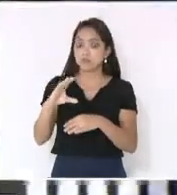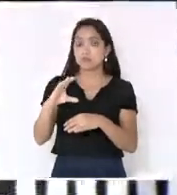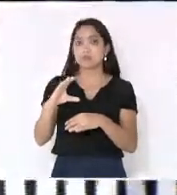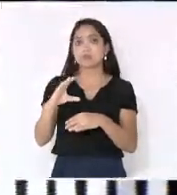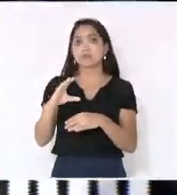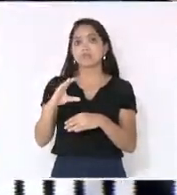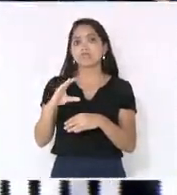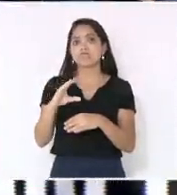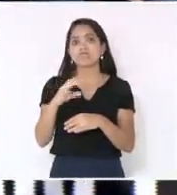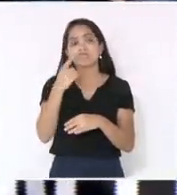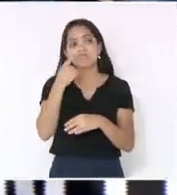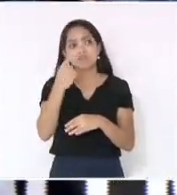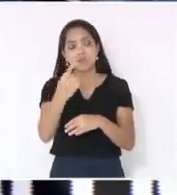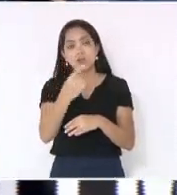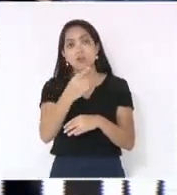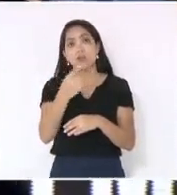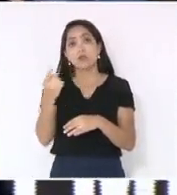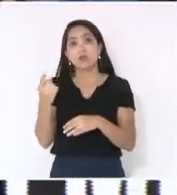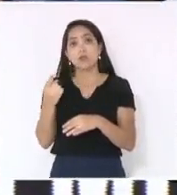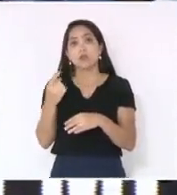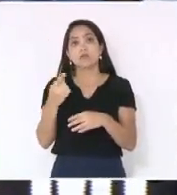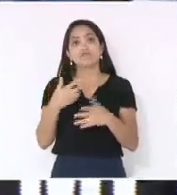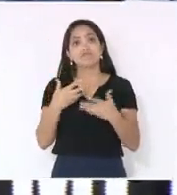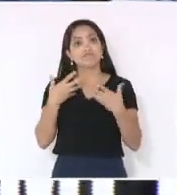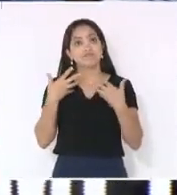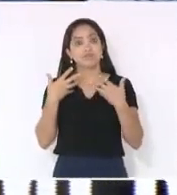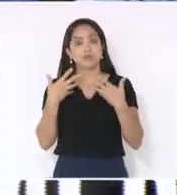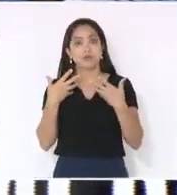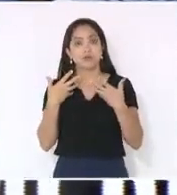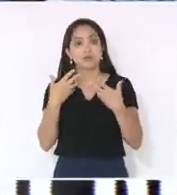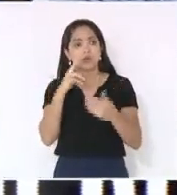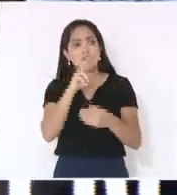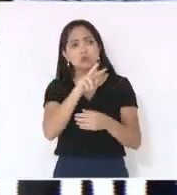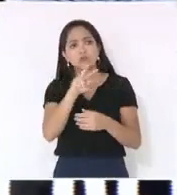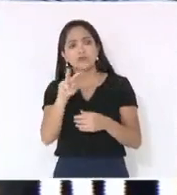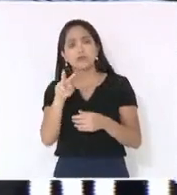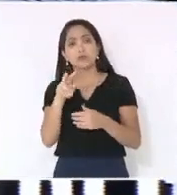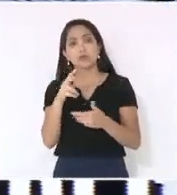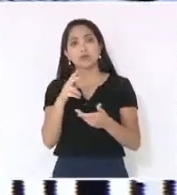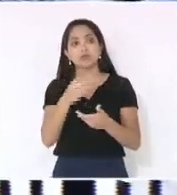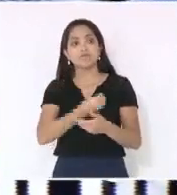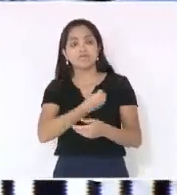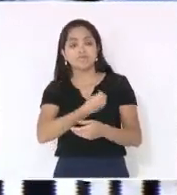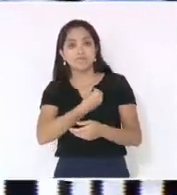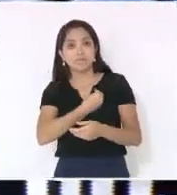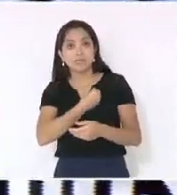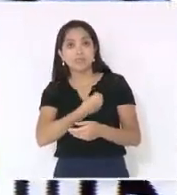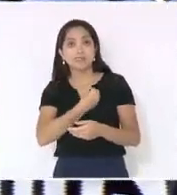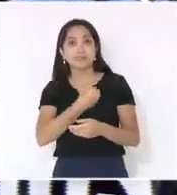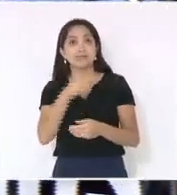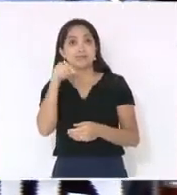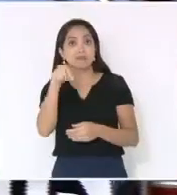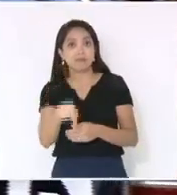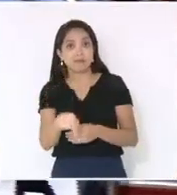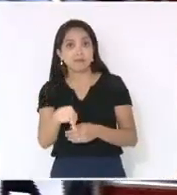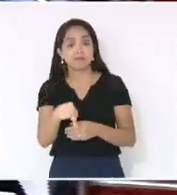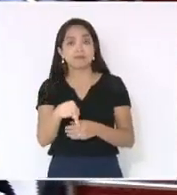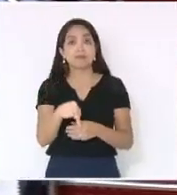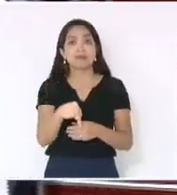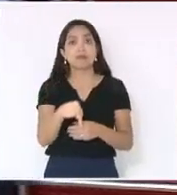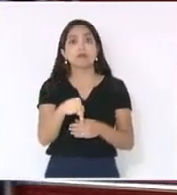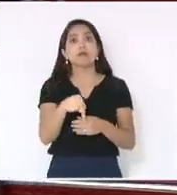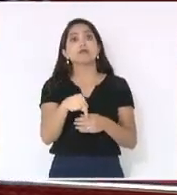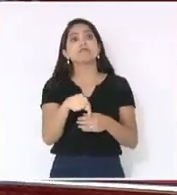e me animo quando vejo, sinto a presença no parlamento catarinense daqueles que